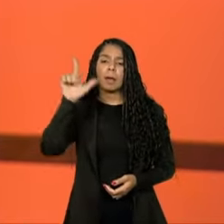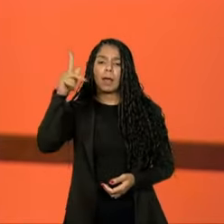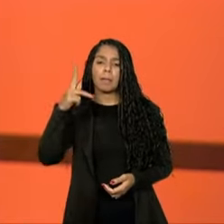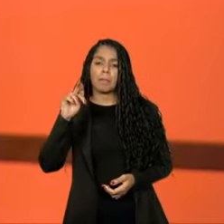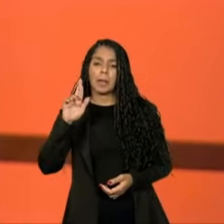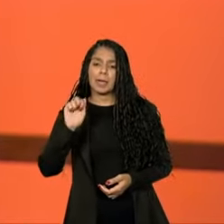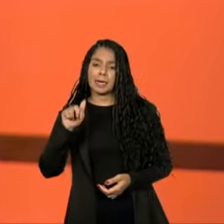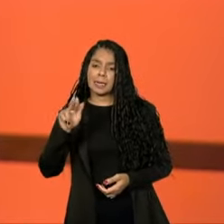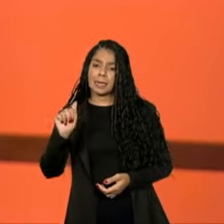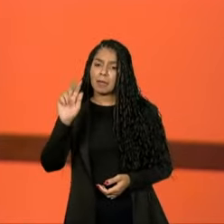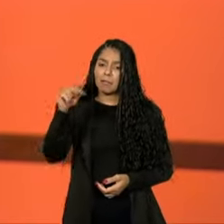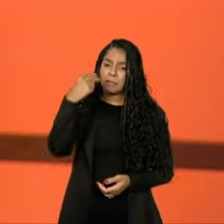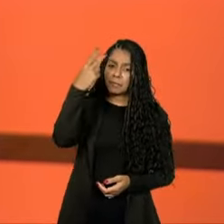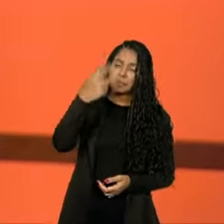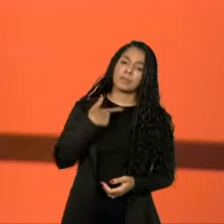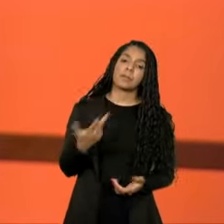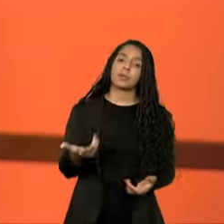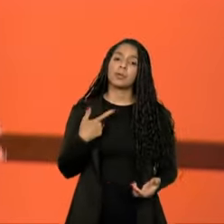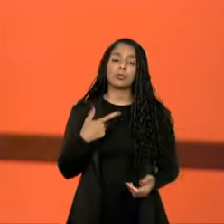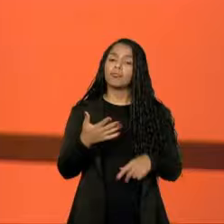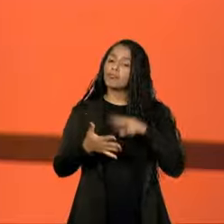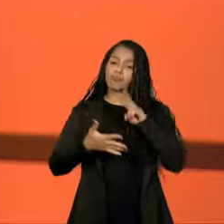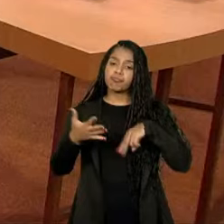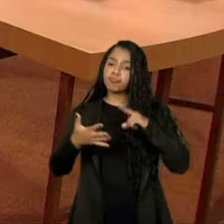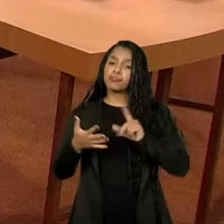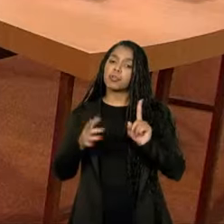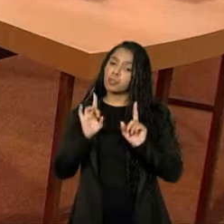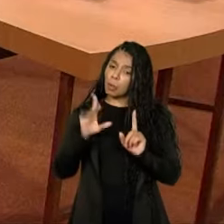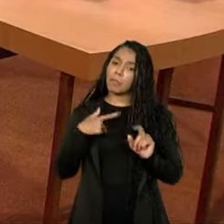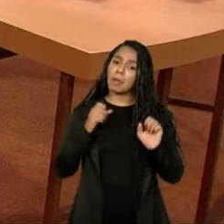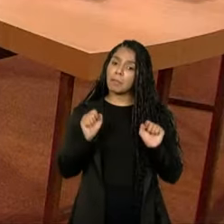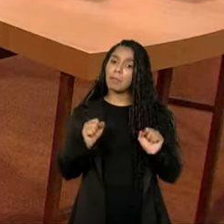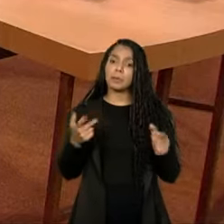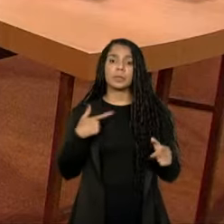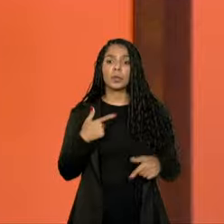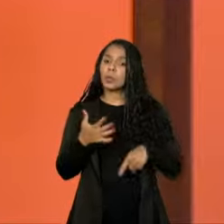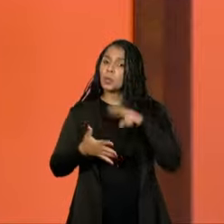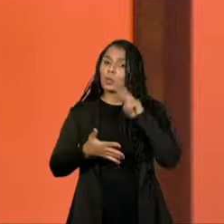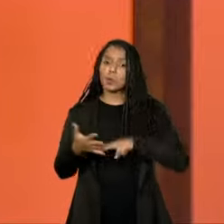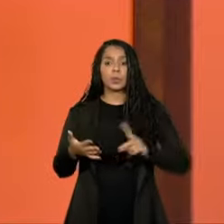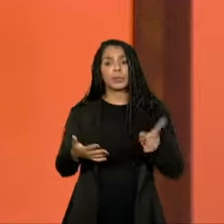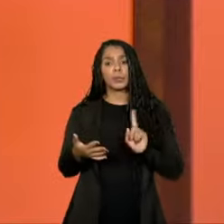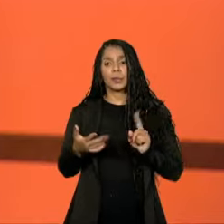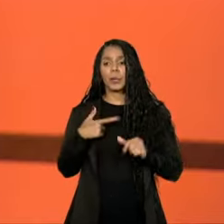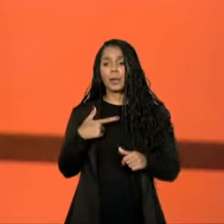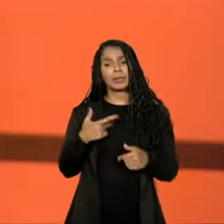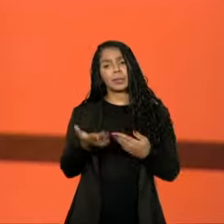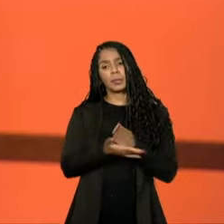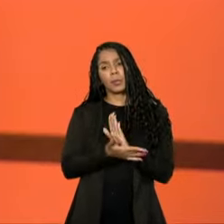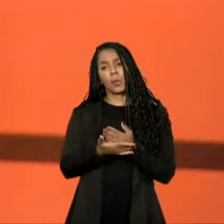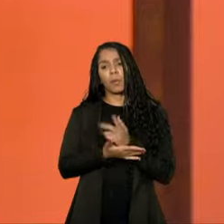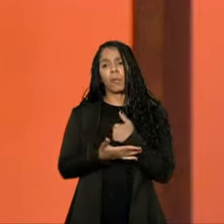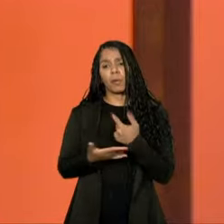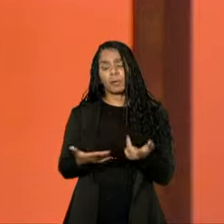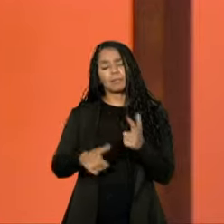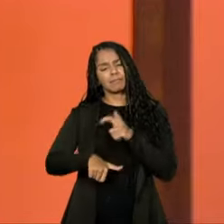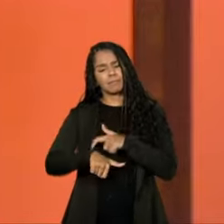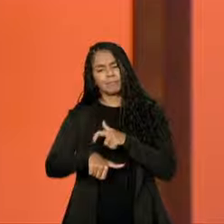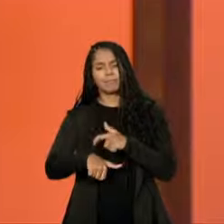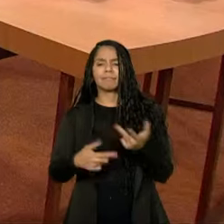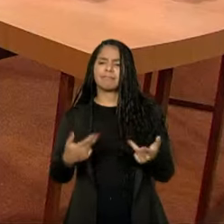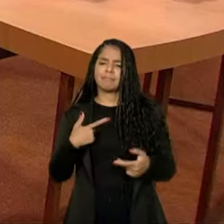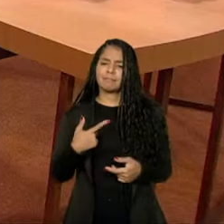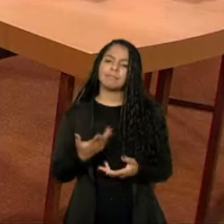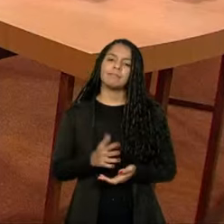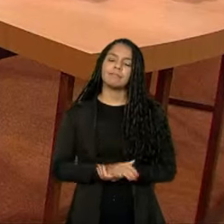Paraná, que ele tá lá me vendo e não tem Manuelzinho nenhum, mas é só para poder... Eu não ler aquilo e não aquilo momento. Não me... É claro. Naquele momento me